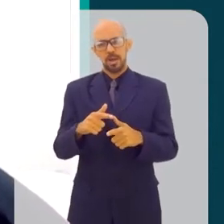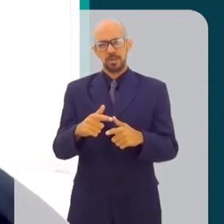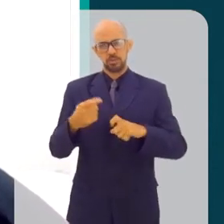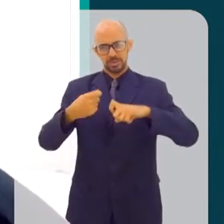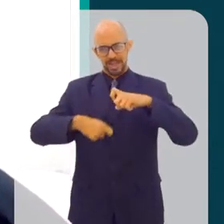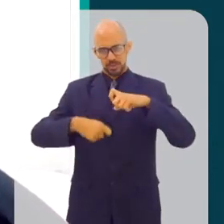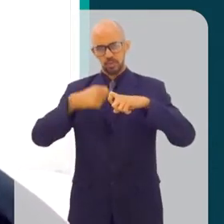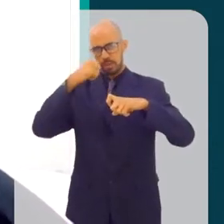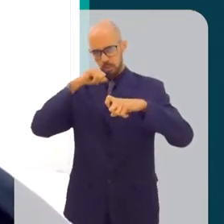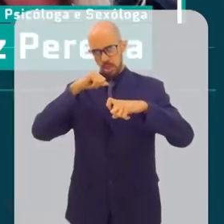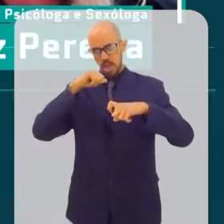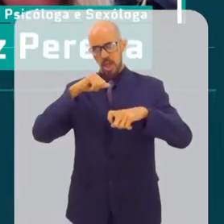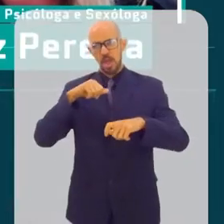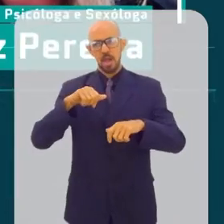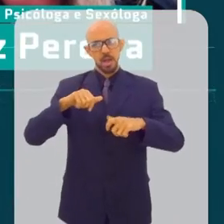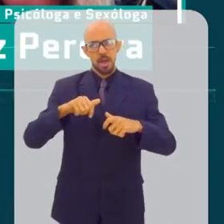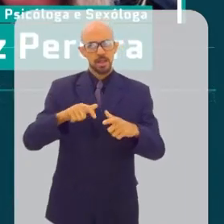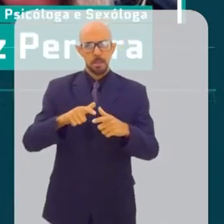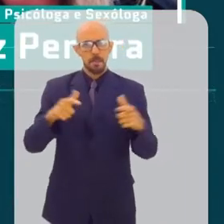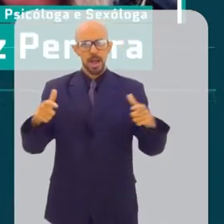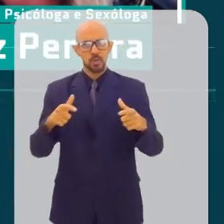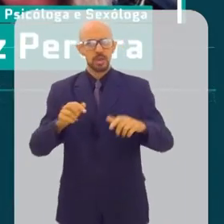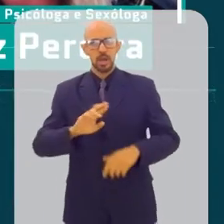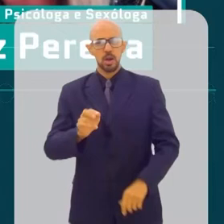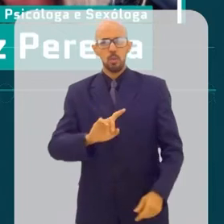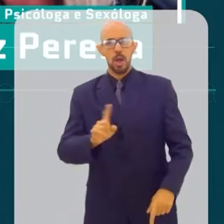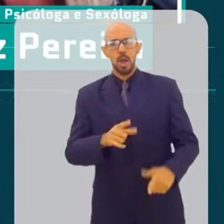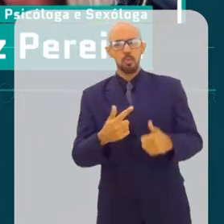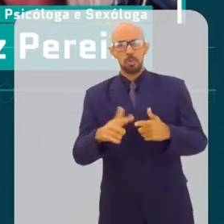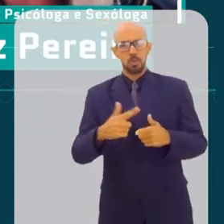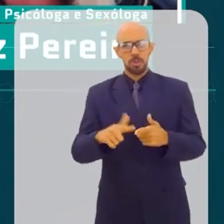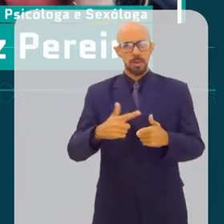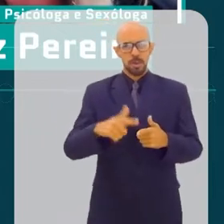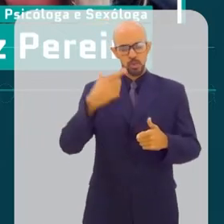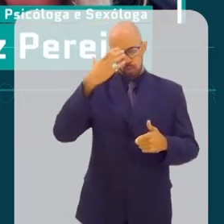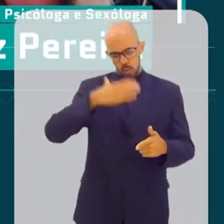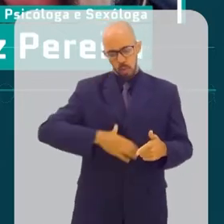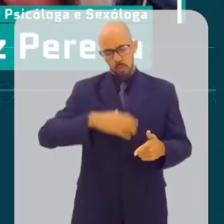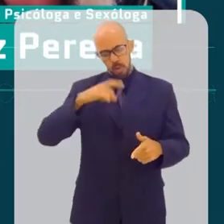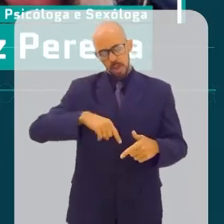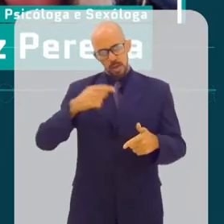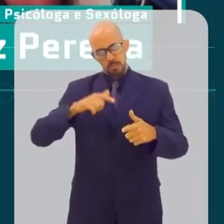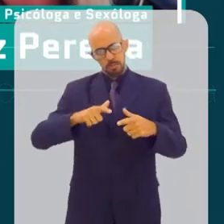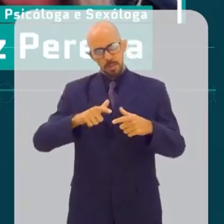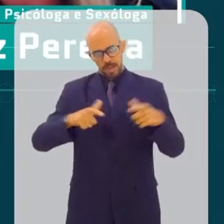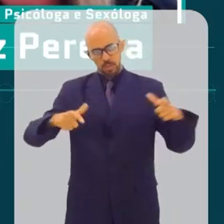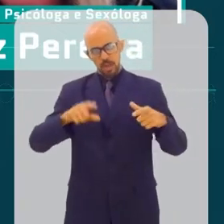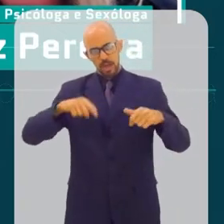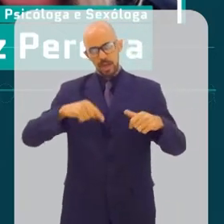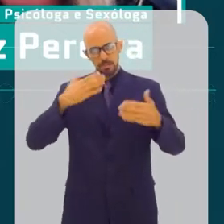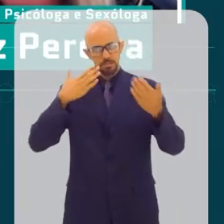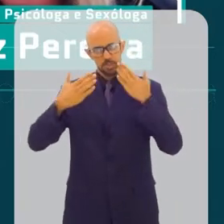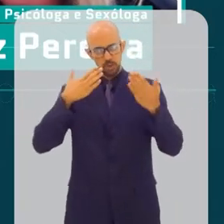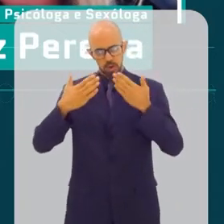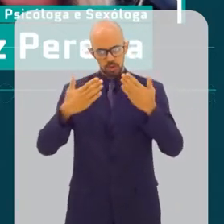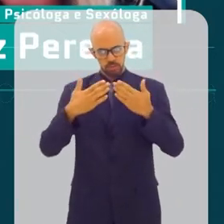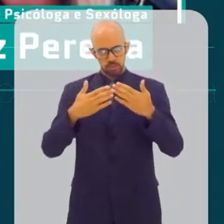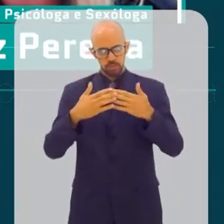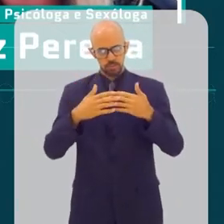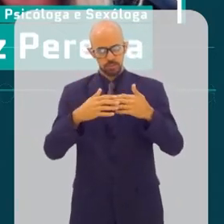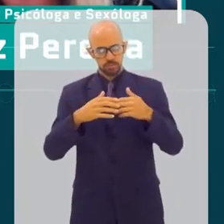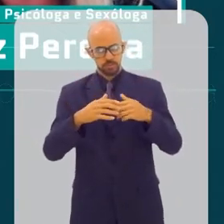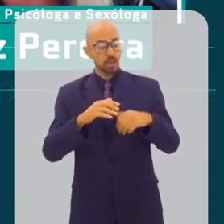da mulher é, às vezes, muitas vezes, não é nem a questão orgânica, é sim uma questão psicológica,